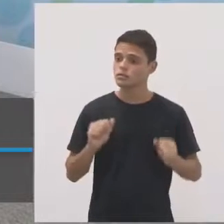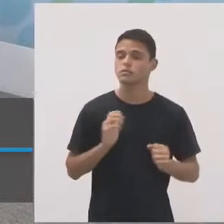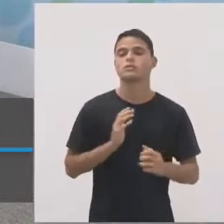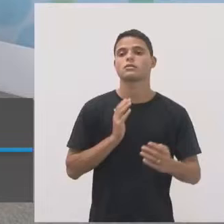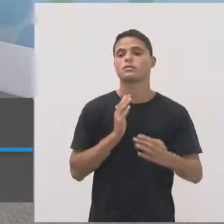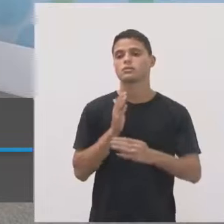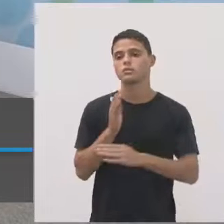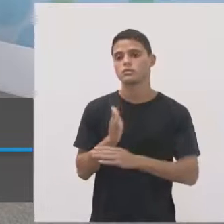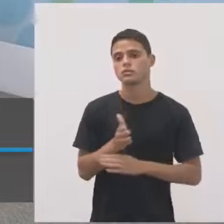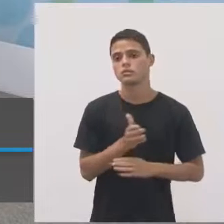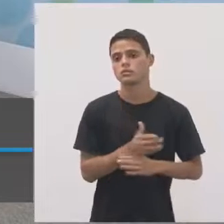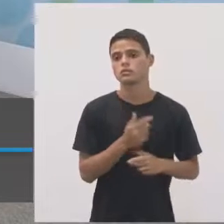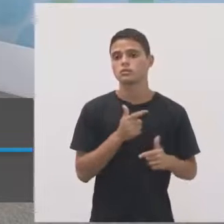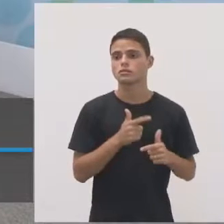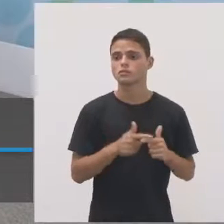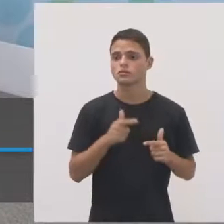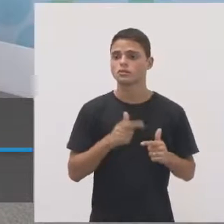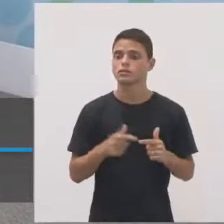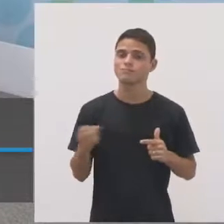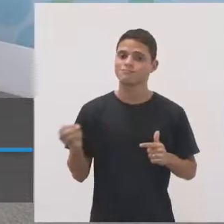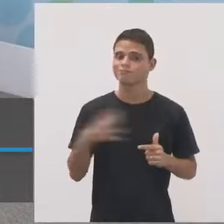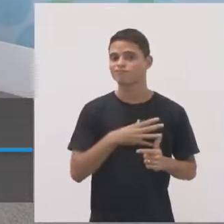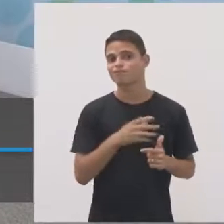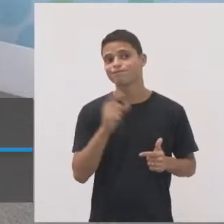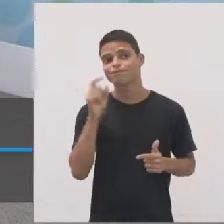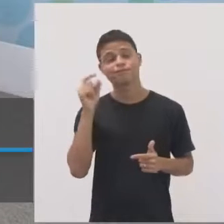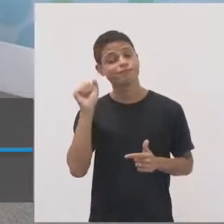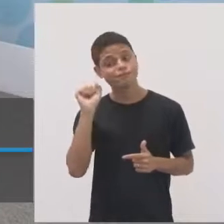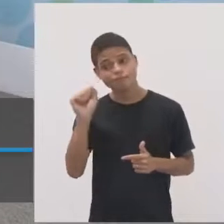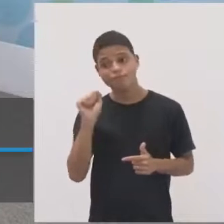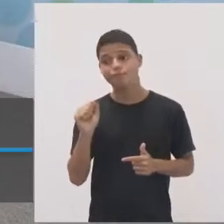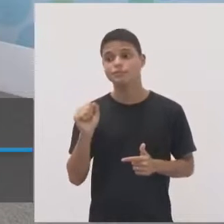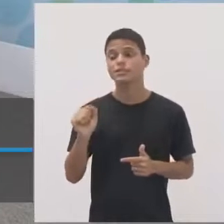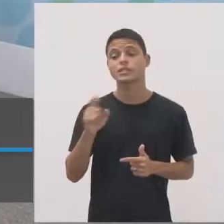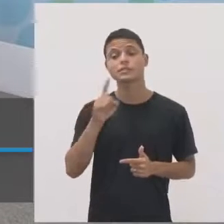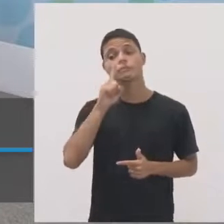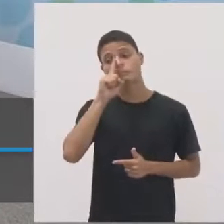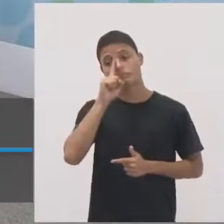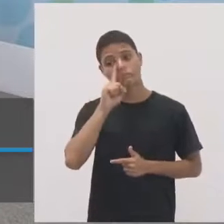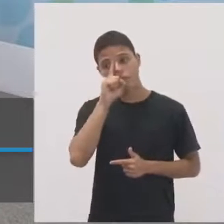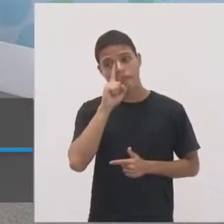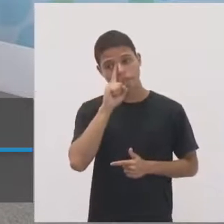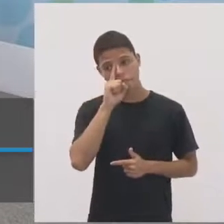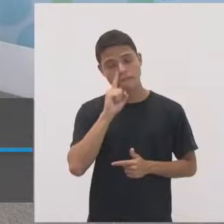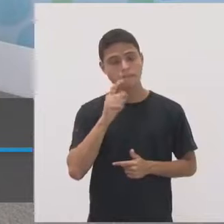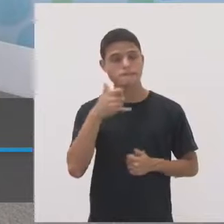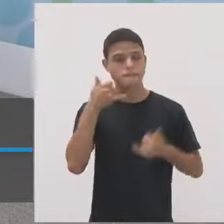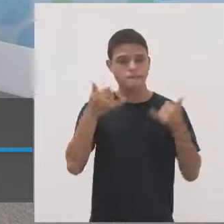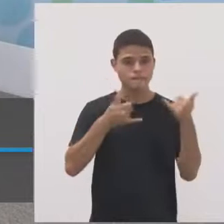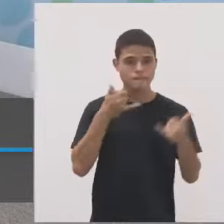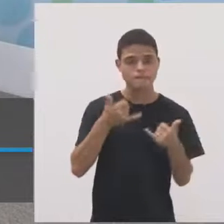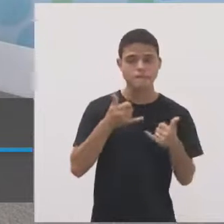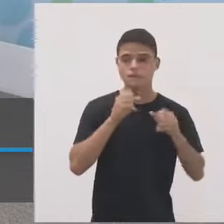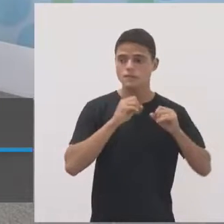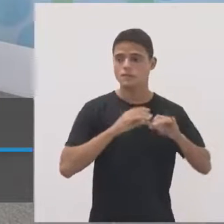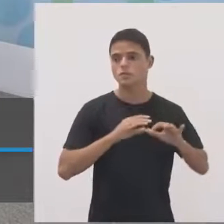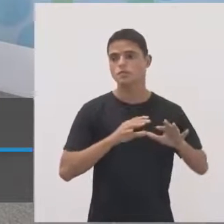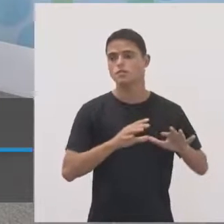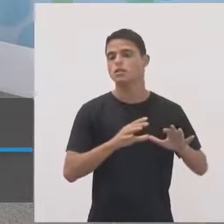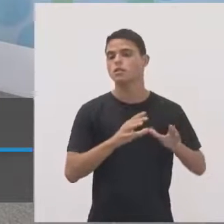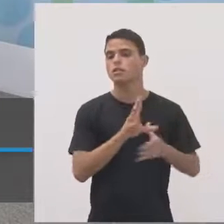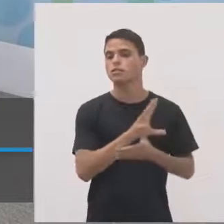um problema, uma falha, alguma coisa que pode levar seus dados ou alguma informação aí que você não queira.